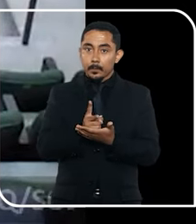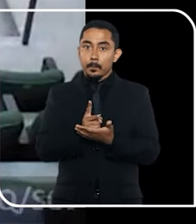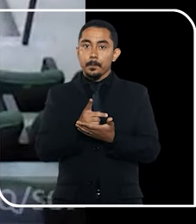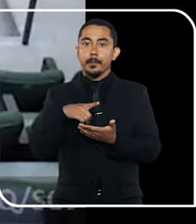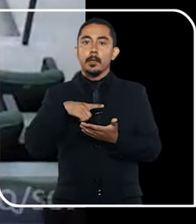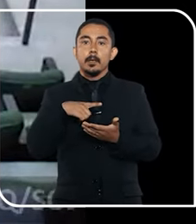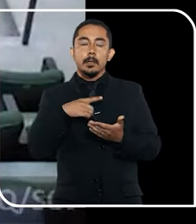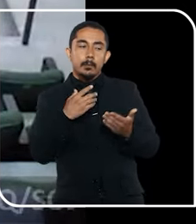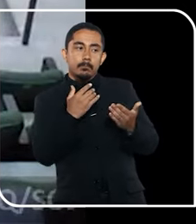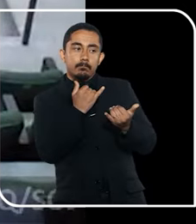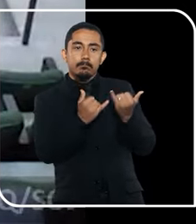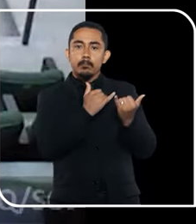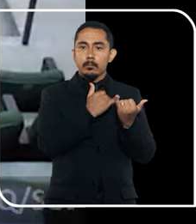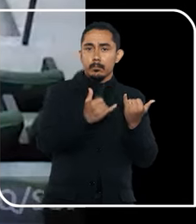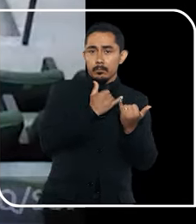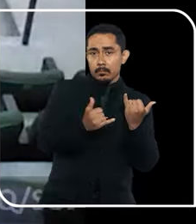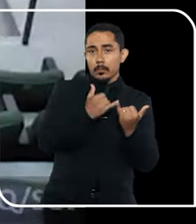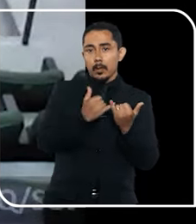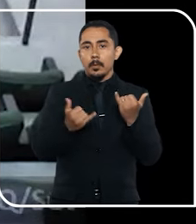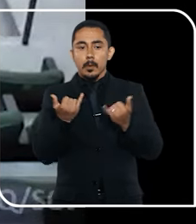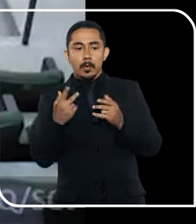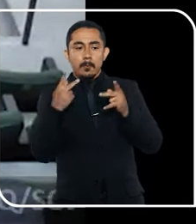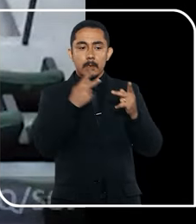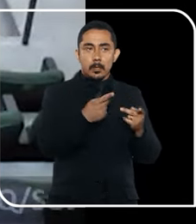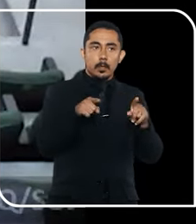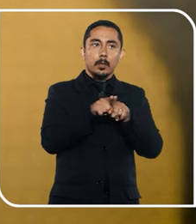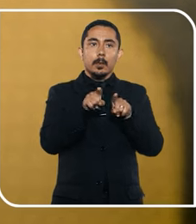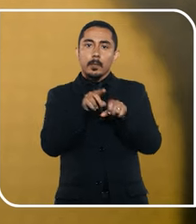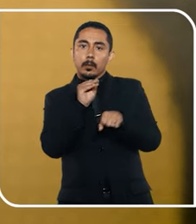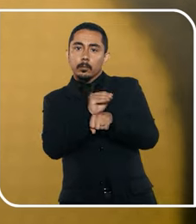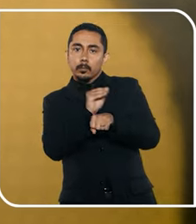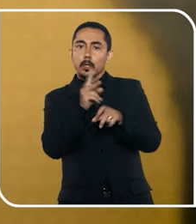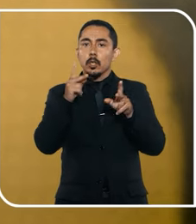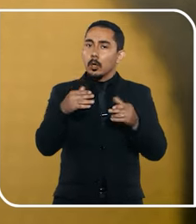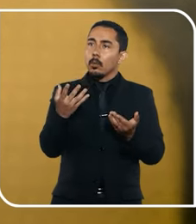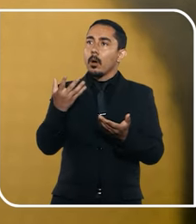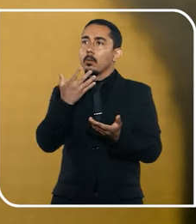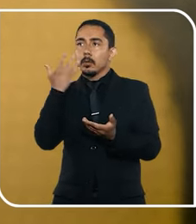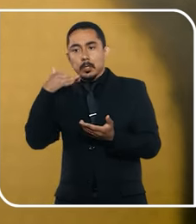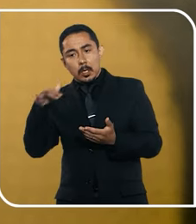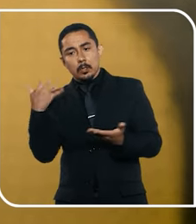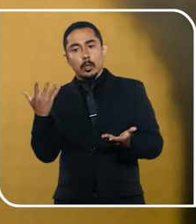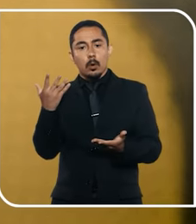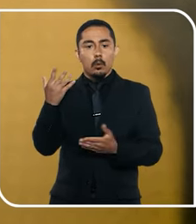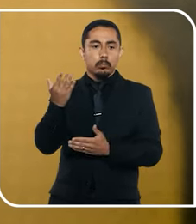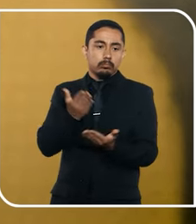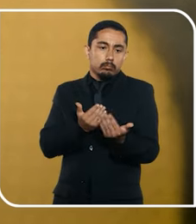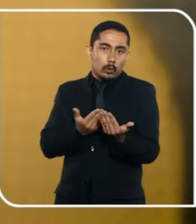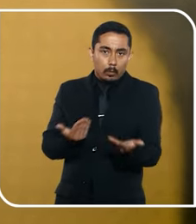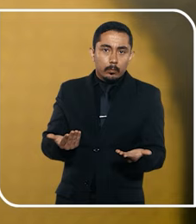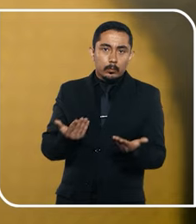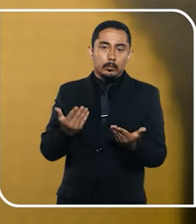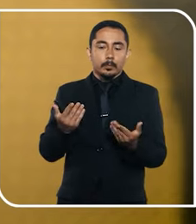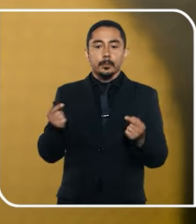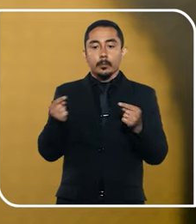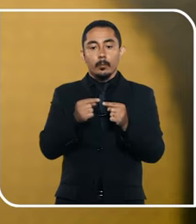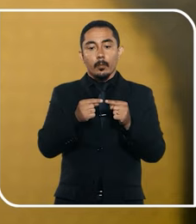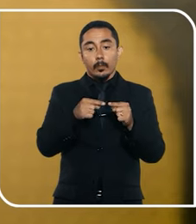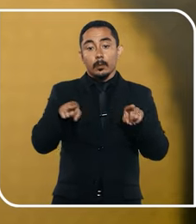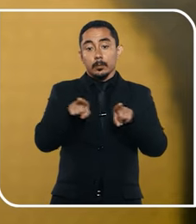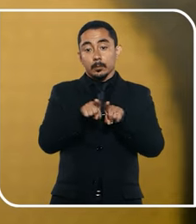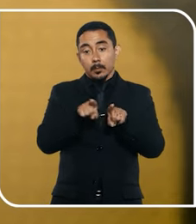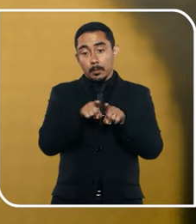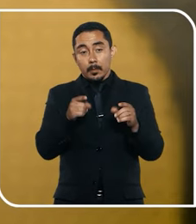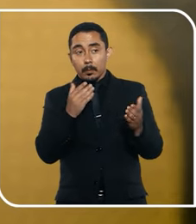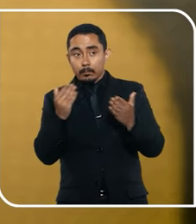há uma semelhança com o conflito de guardas e visitas de uma criança ou de um adolescente, mostra-se possível a